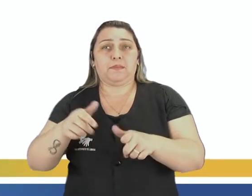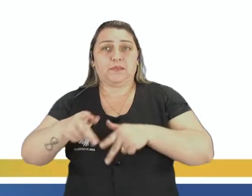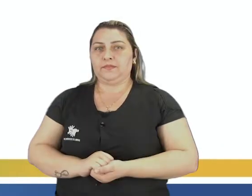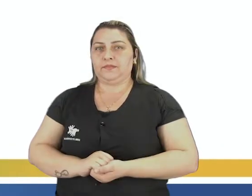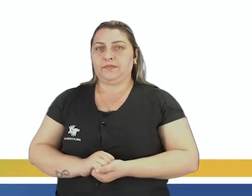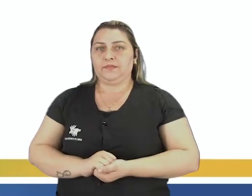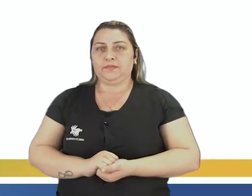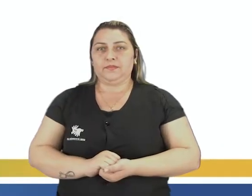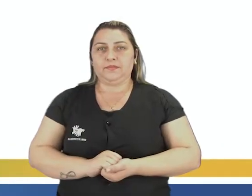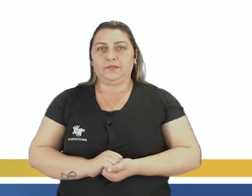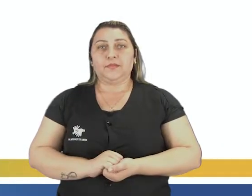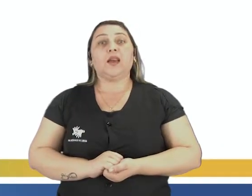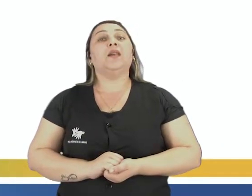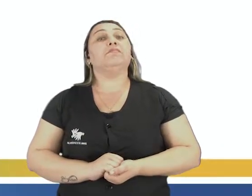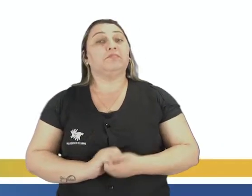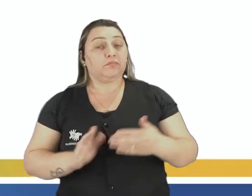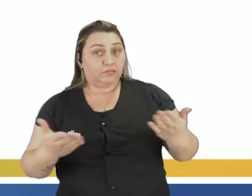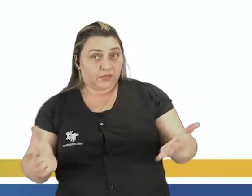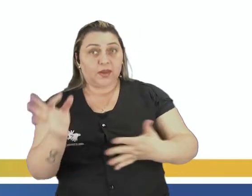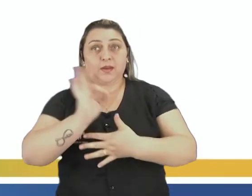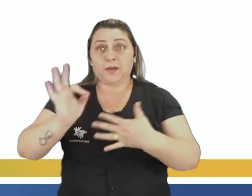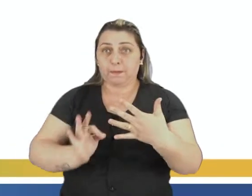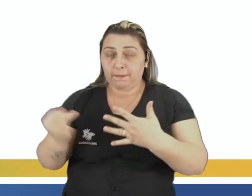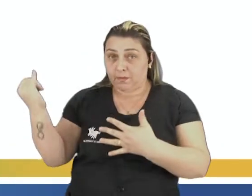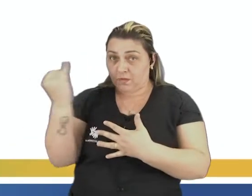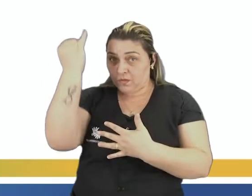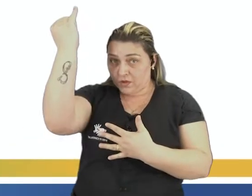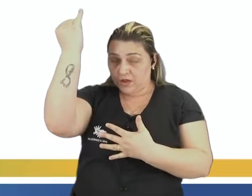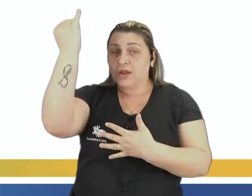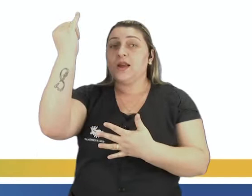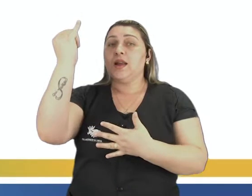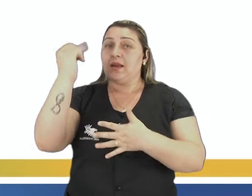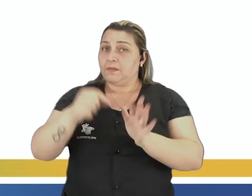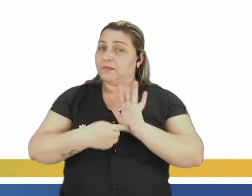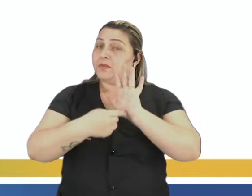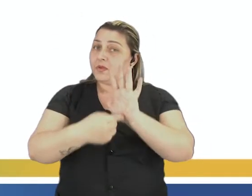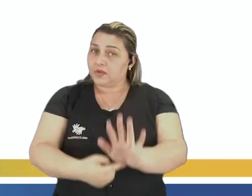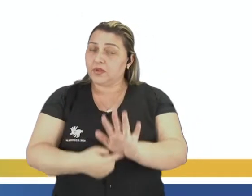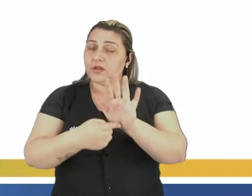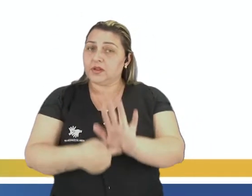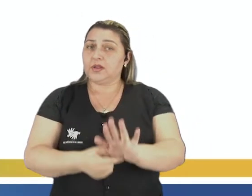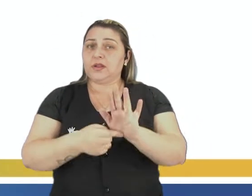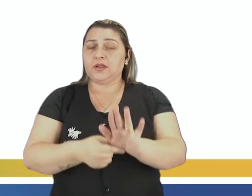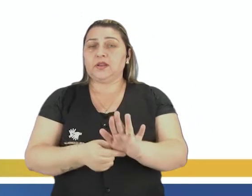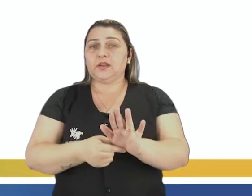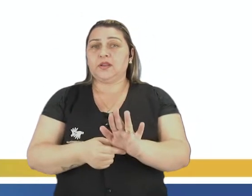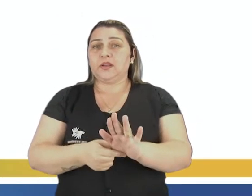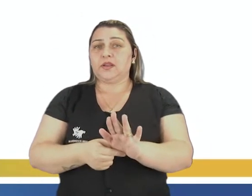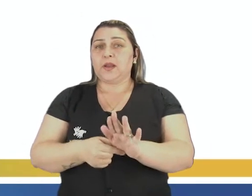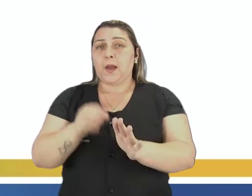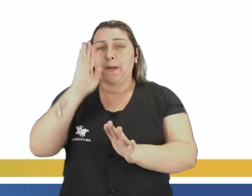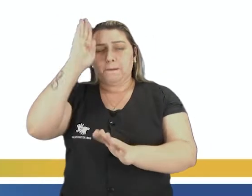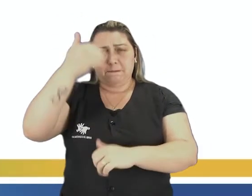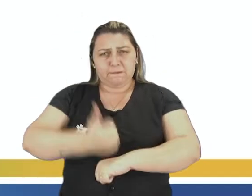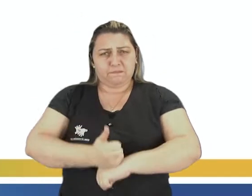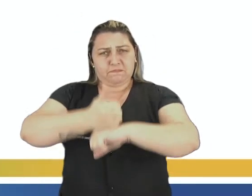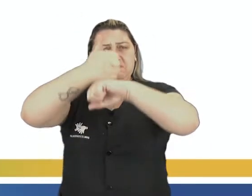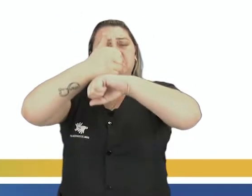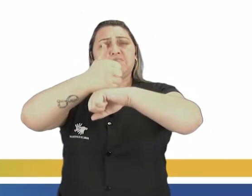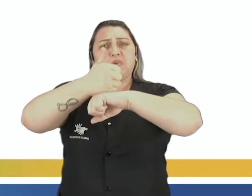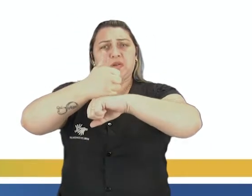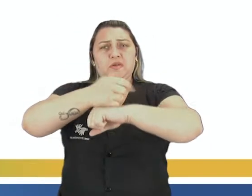tá bom? Outro fato que é muito importante que vale destacar é a questão do pioneirismo